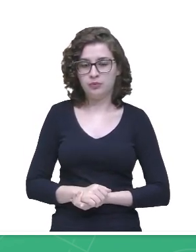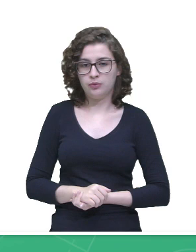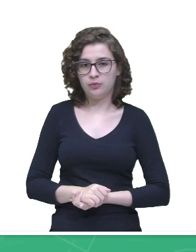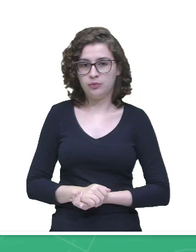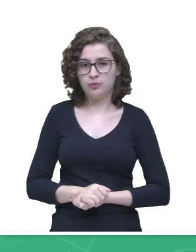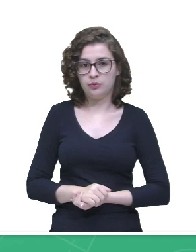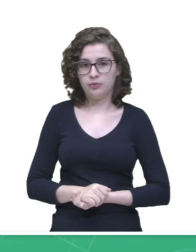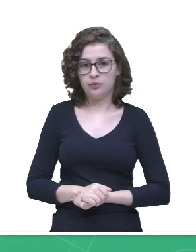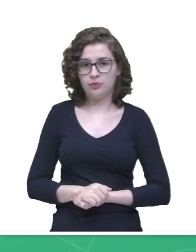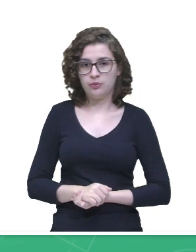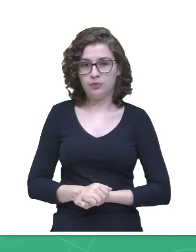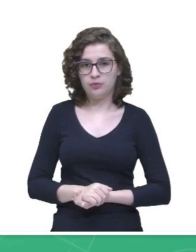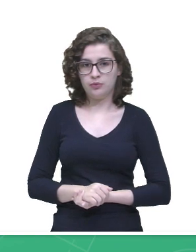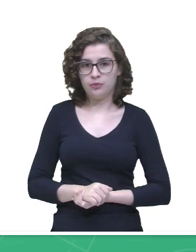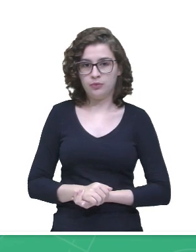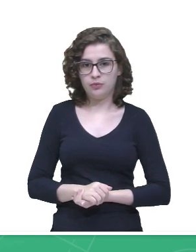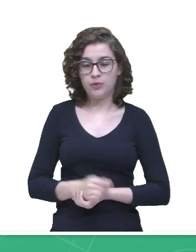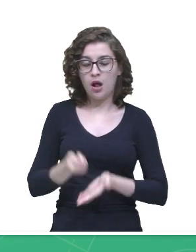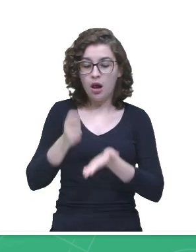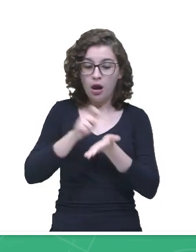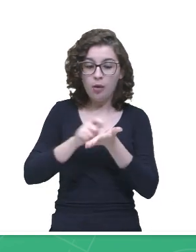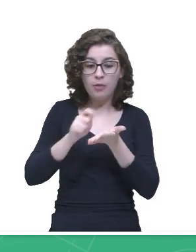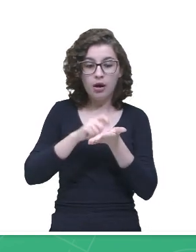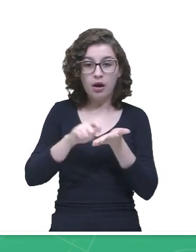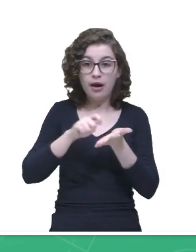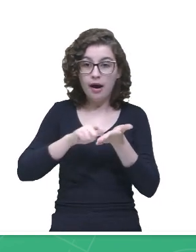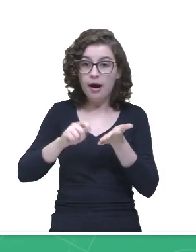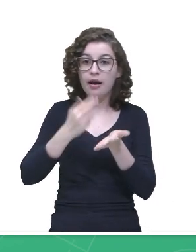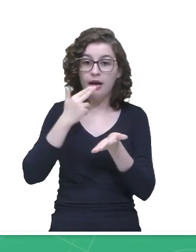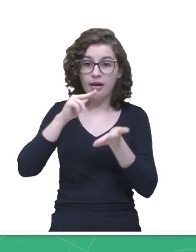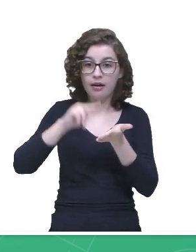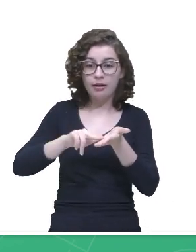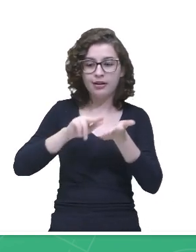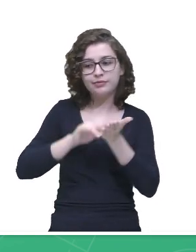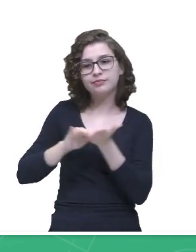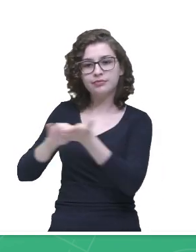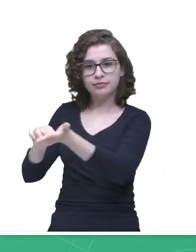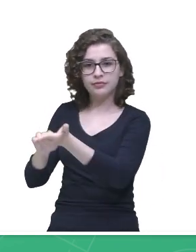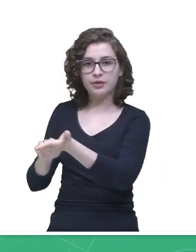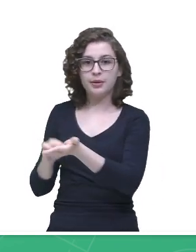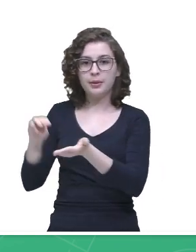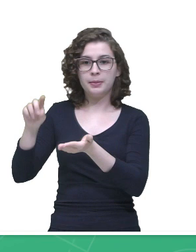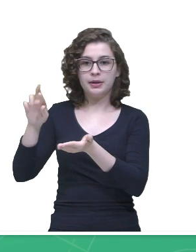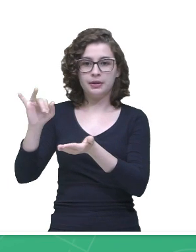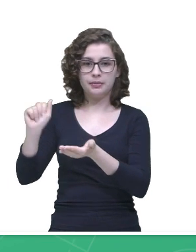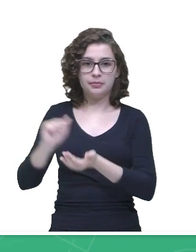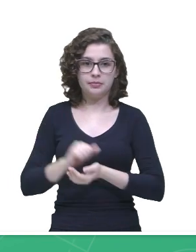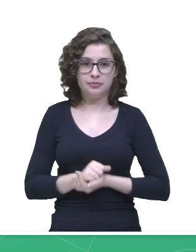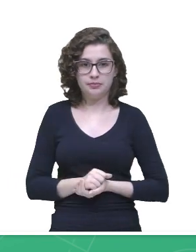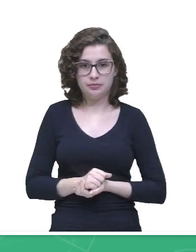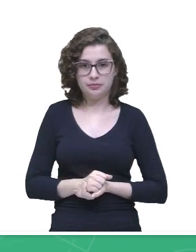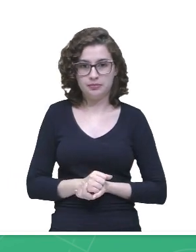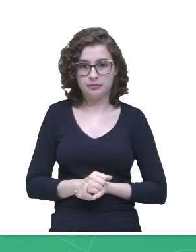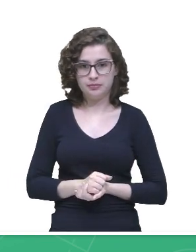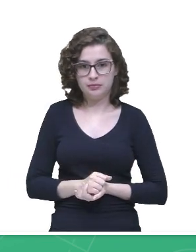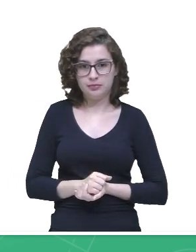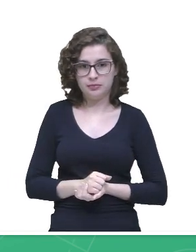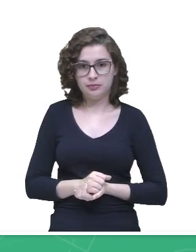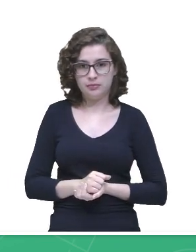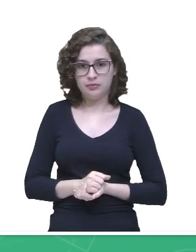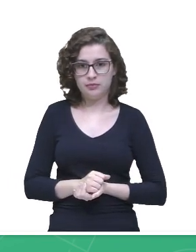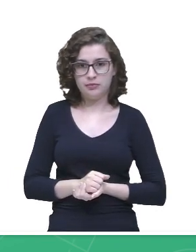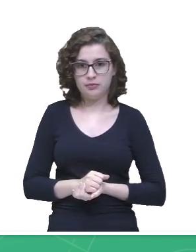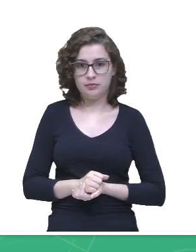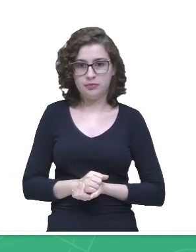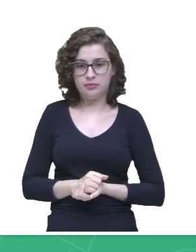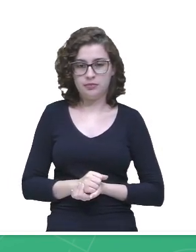Maria, ou escrevemos uma carta para Maria. Acá, que decir tus padres de tu tatuaje? Ó, tu, eu